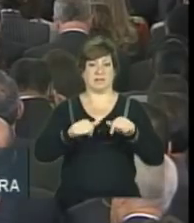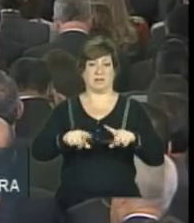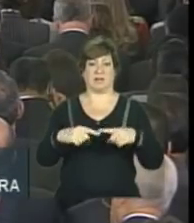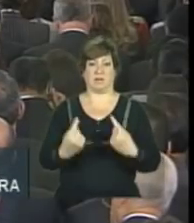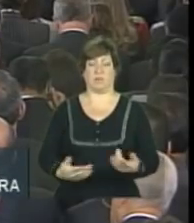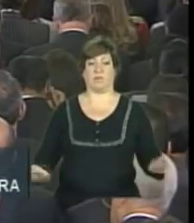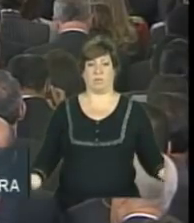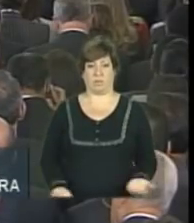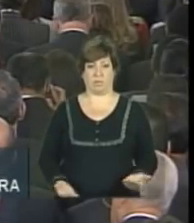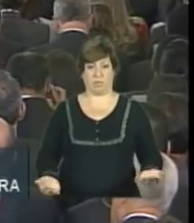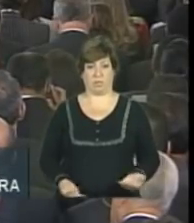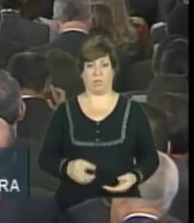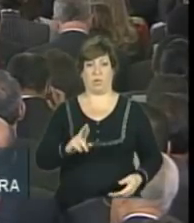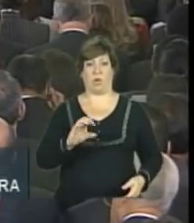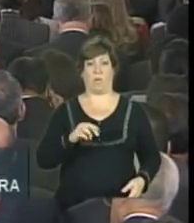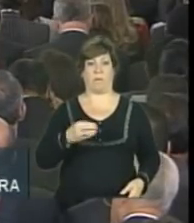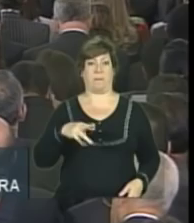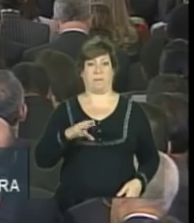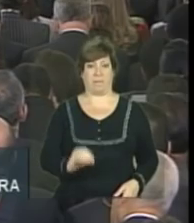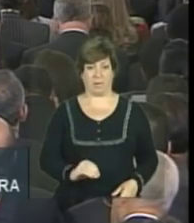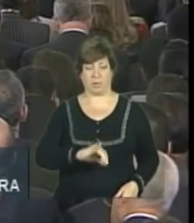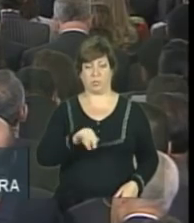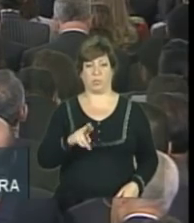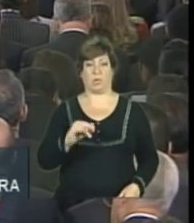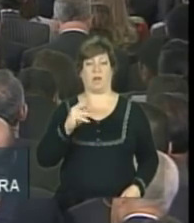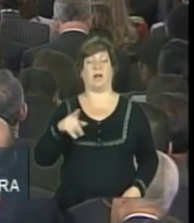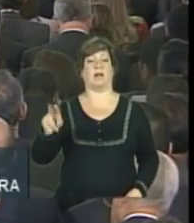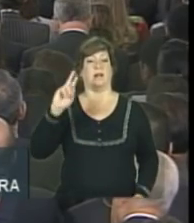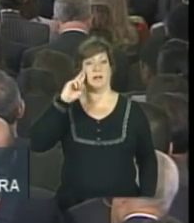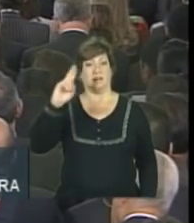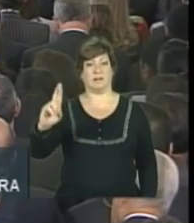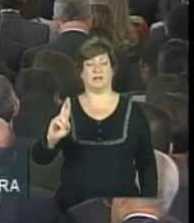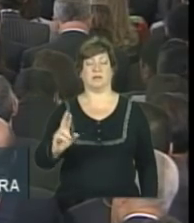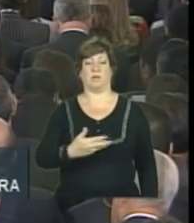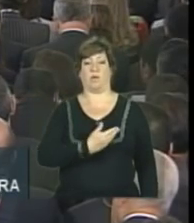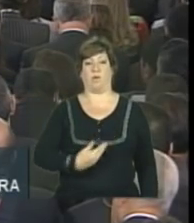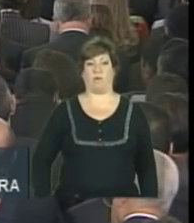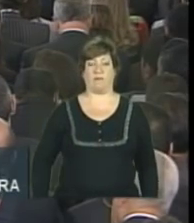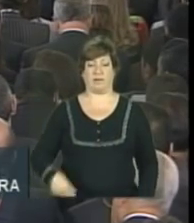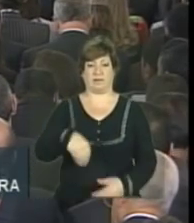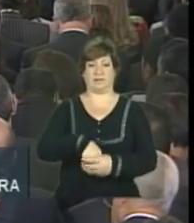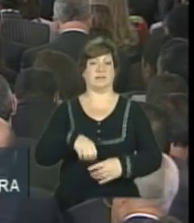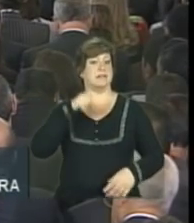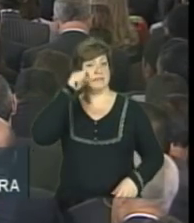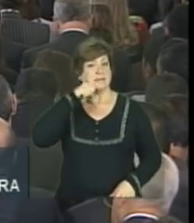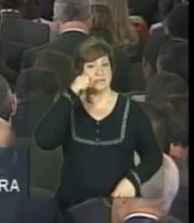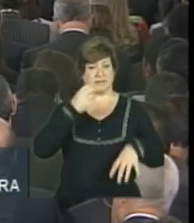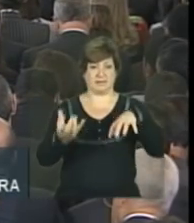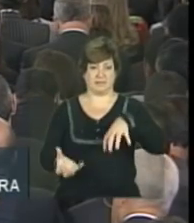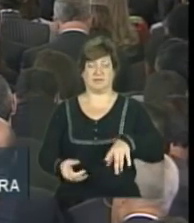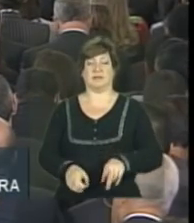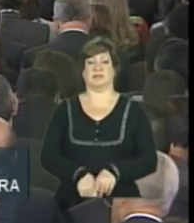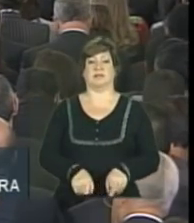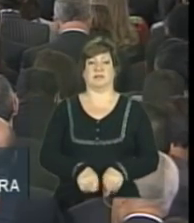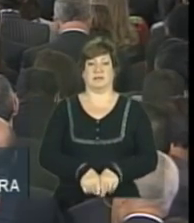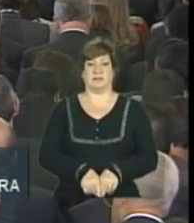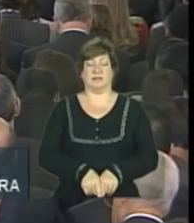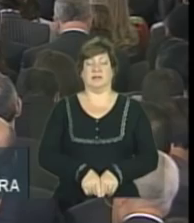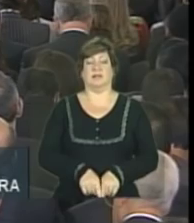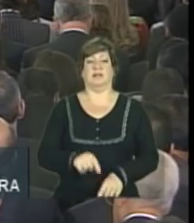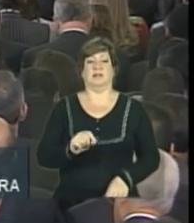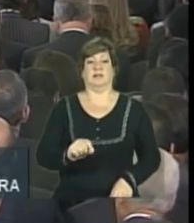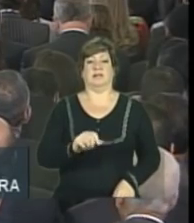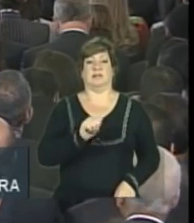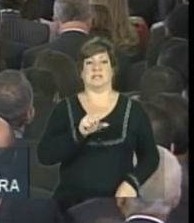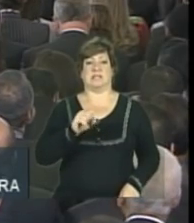presentes, Romero Jucá, nosso líder do governo no Senado, Assir Gurgax,